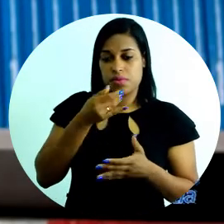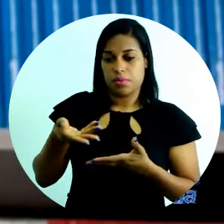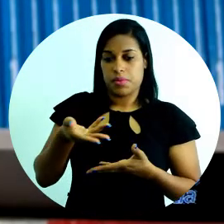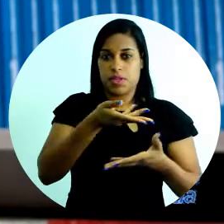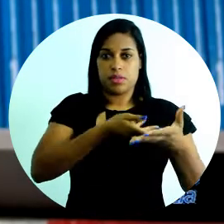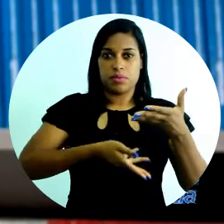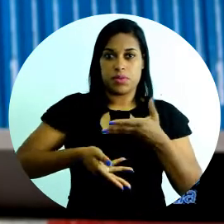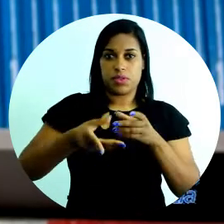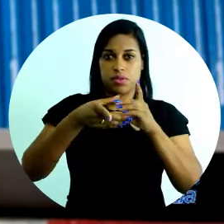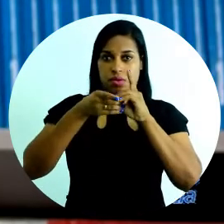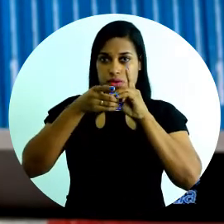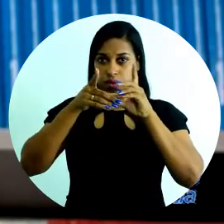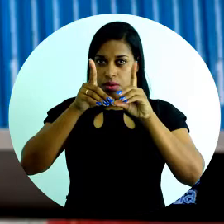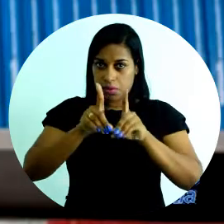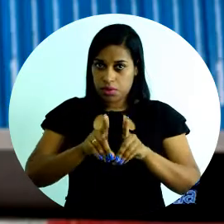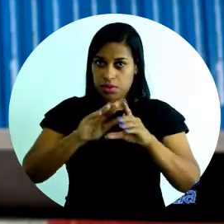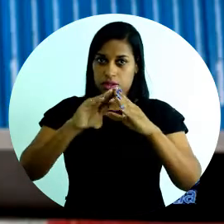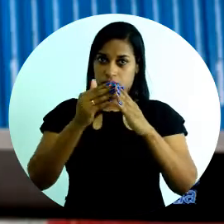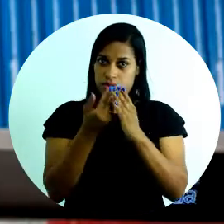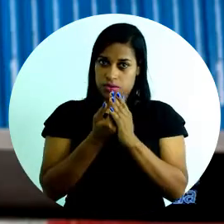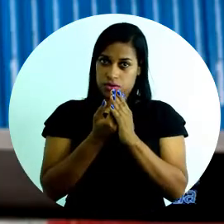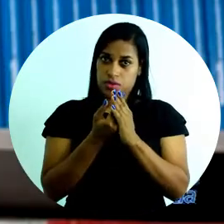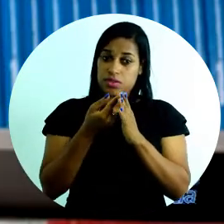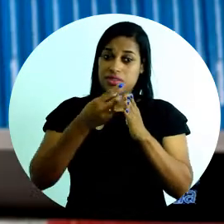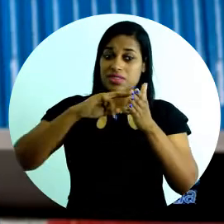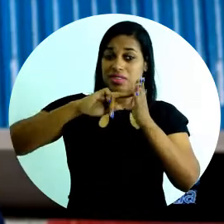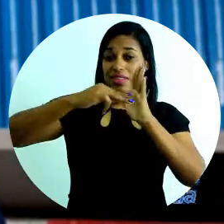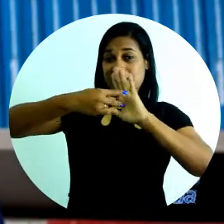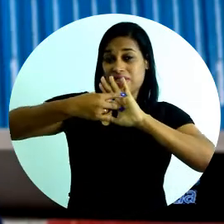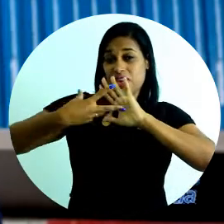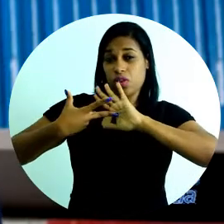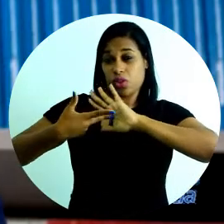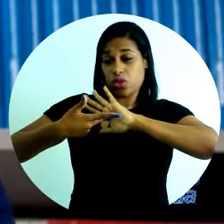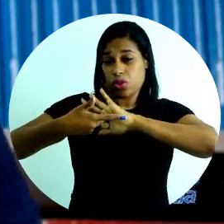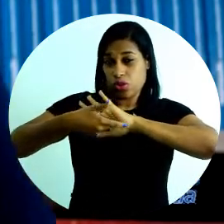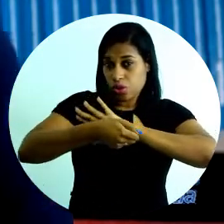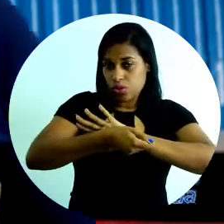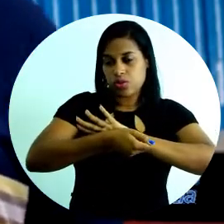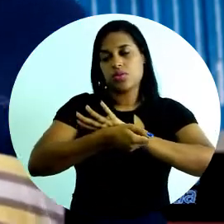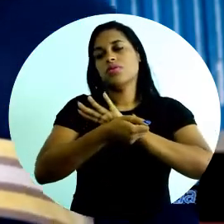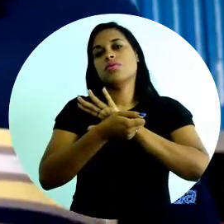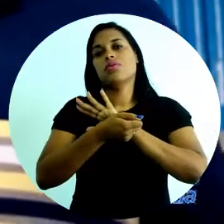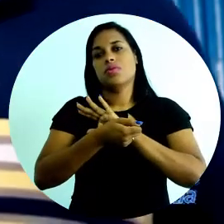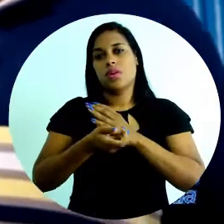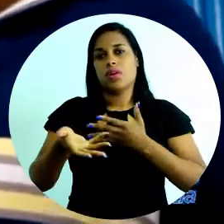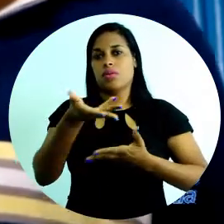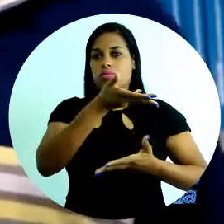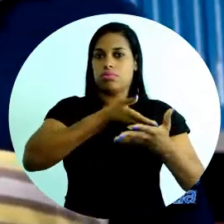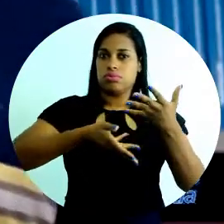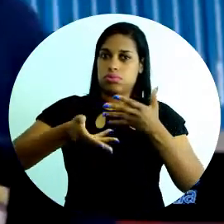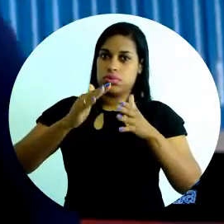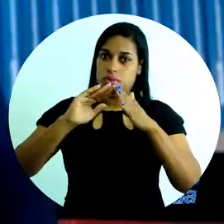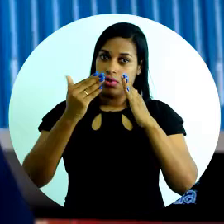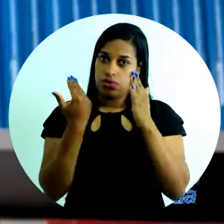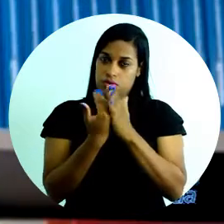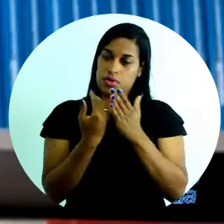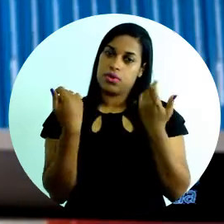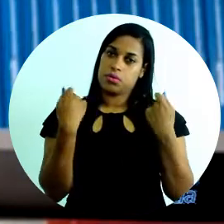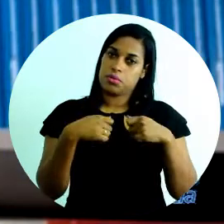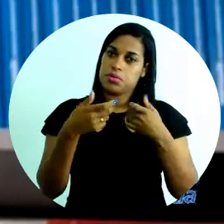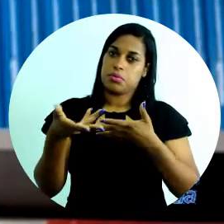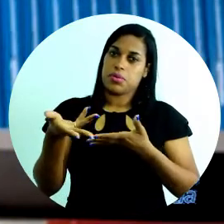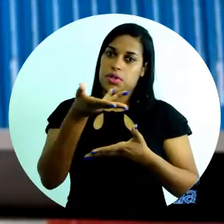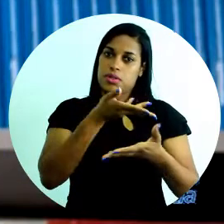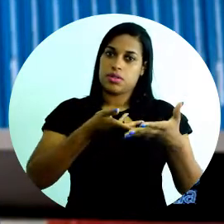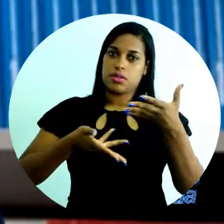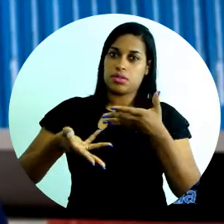de uma participação democrática no ambiente escolar, isso significa que todos os segmentos que fazem parte da escola, eles